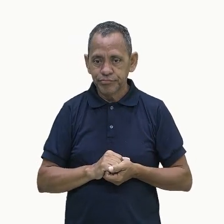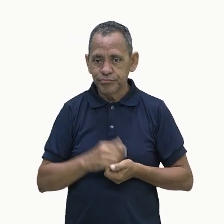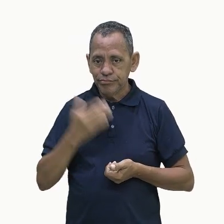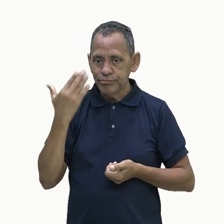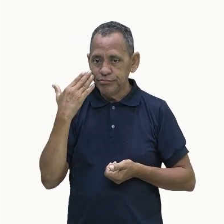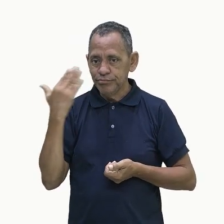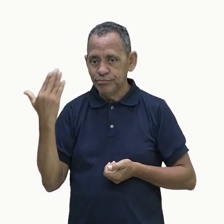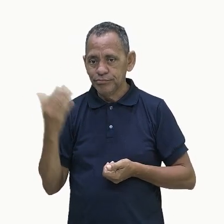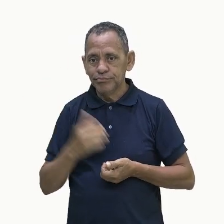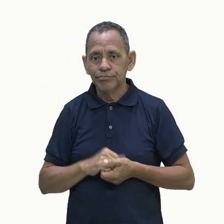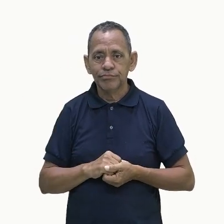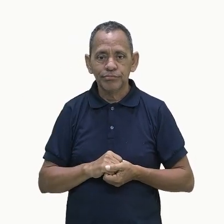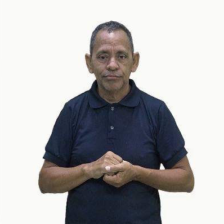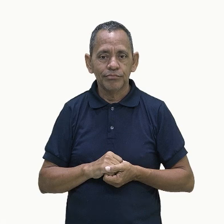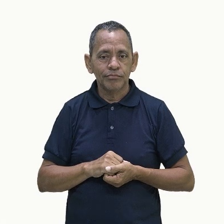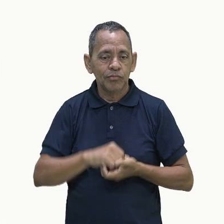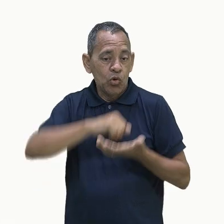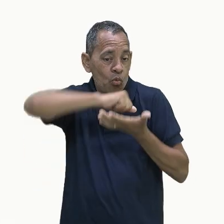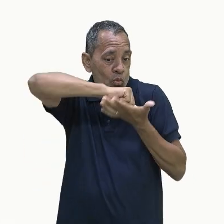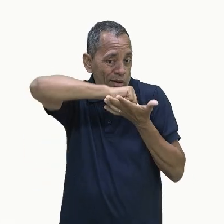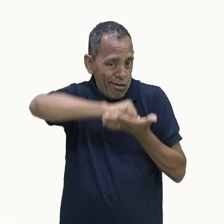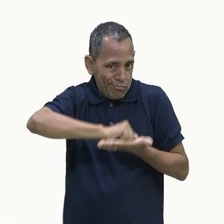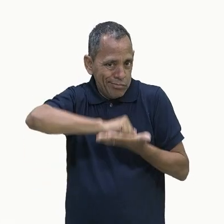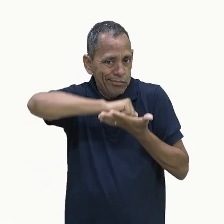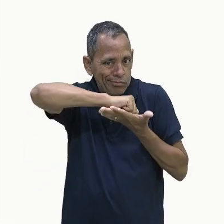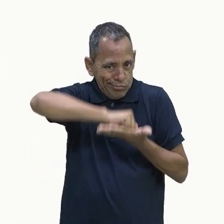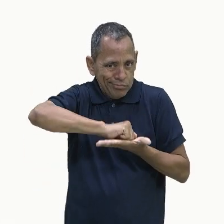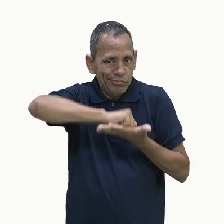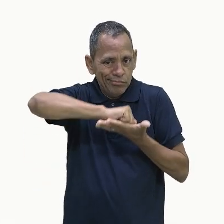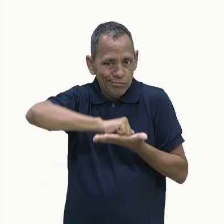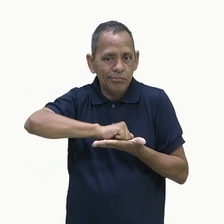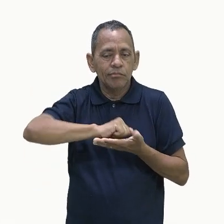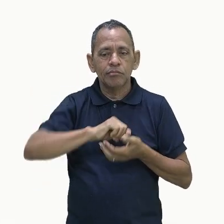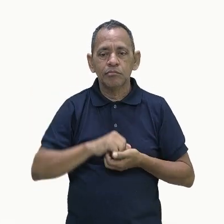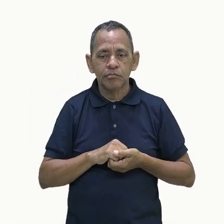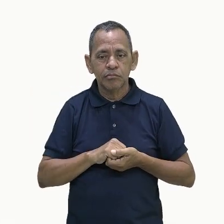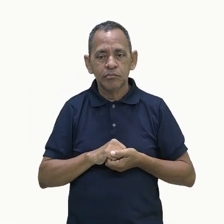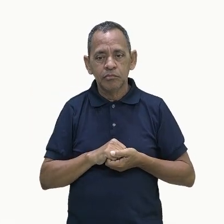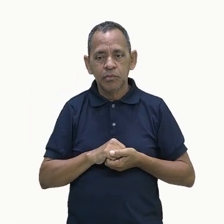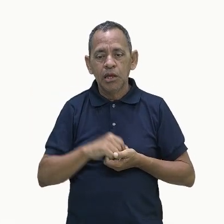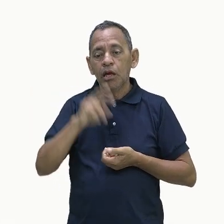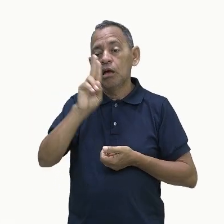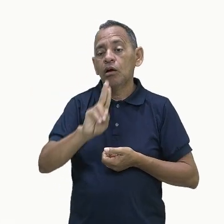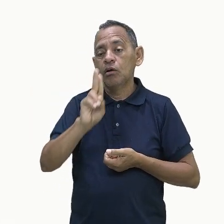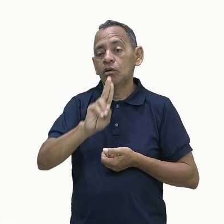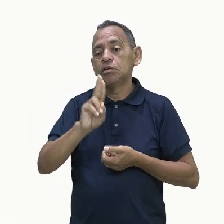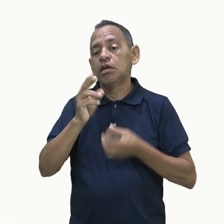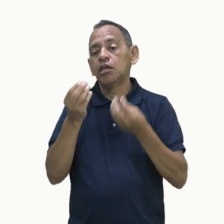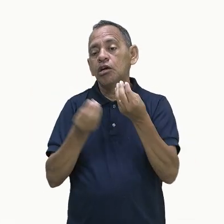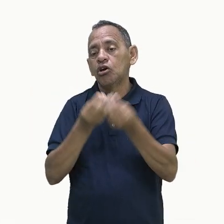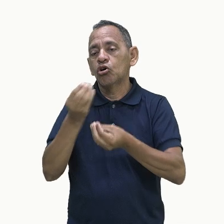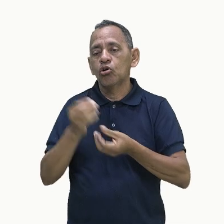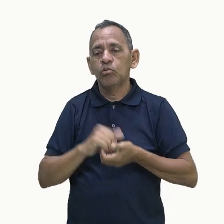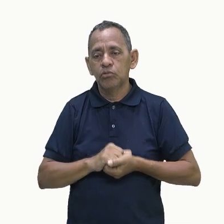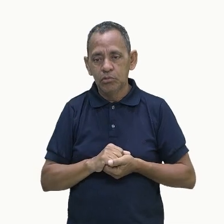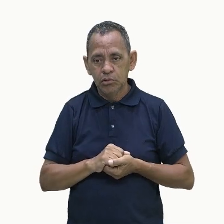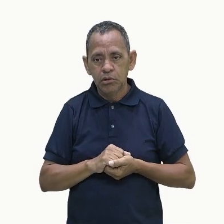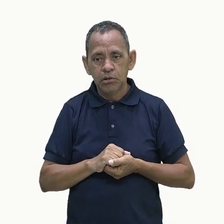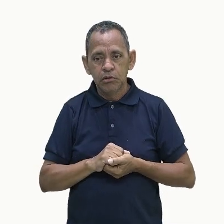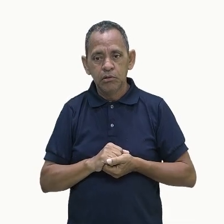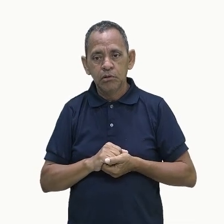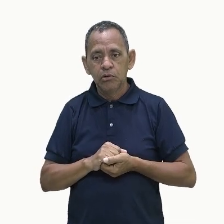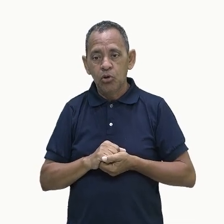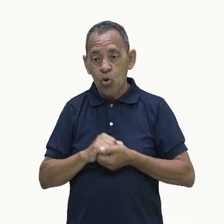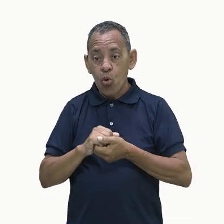só, uma prensa hidráulica é usada para